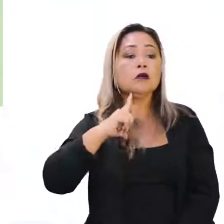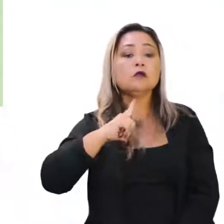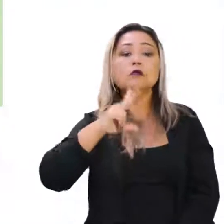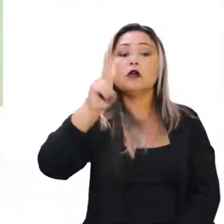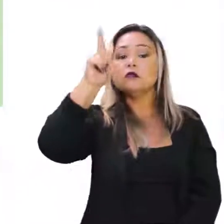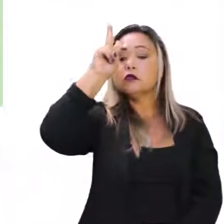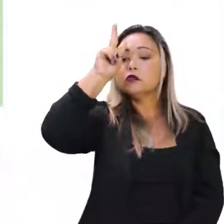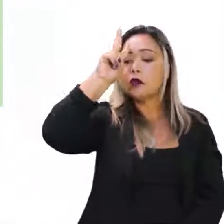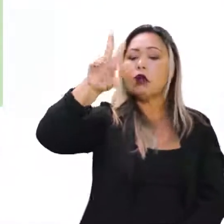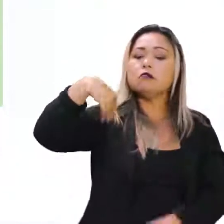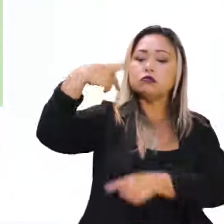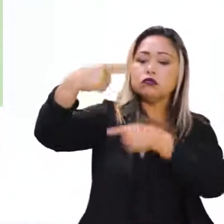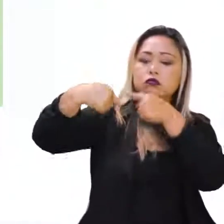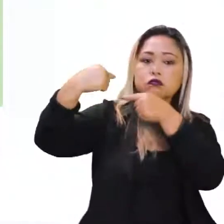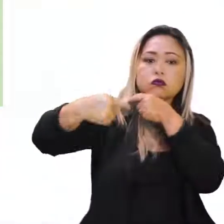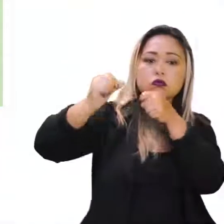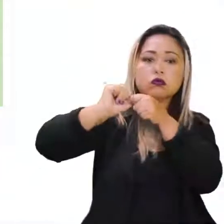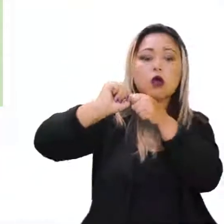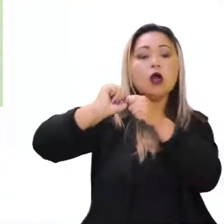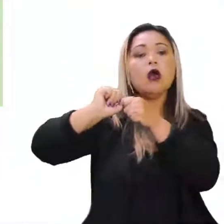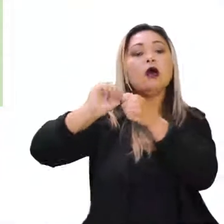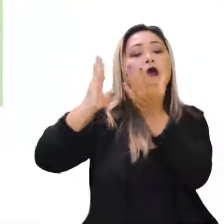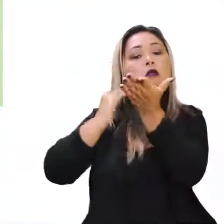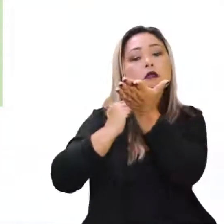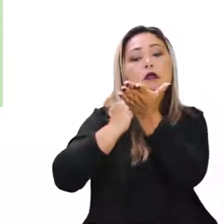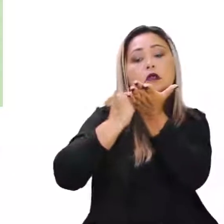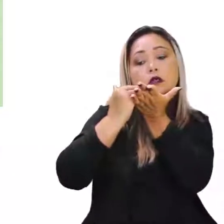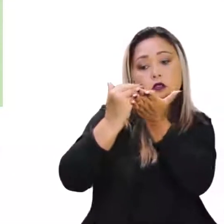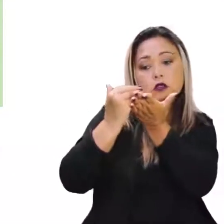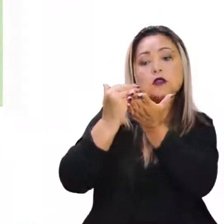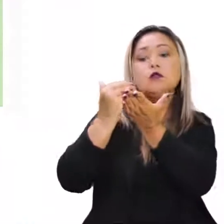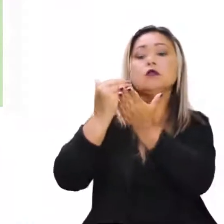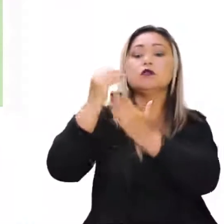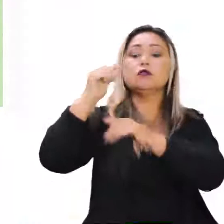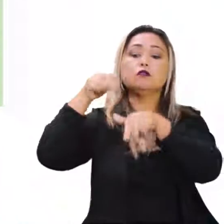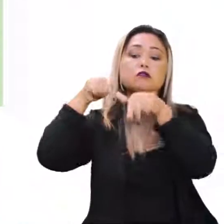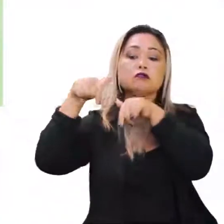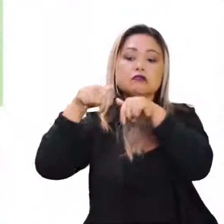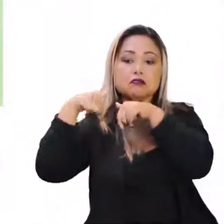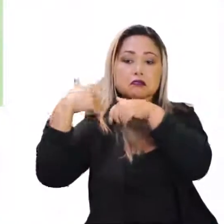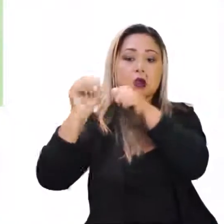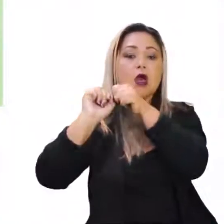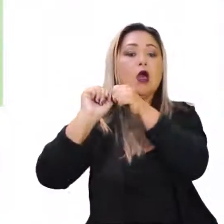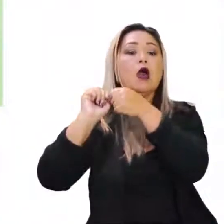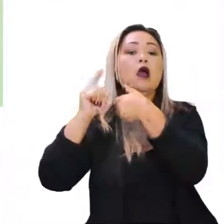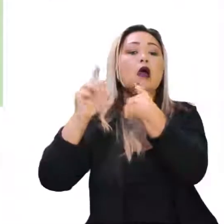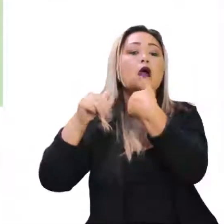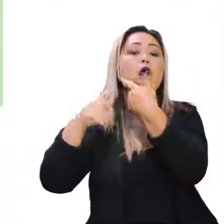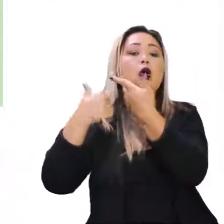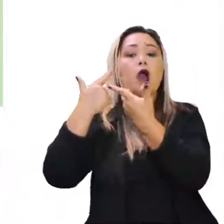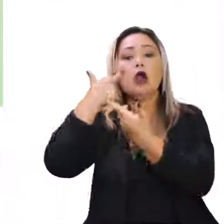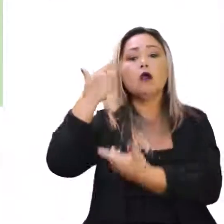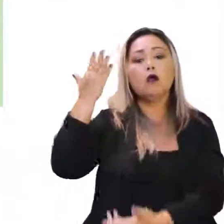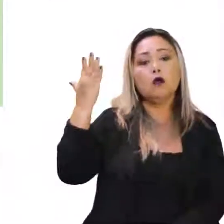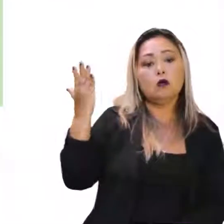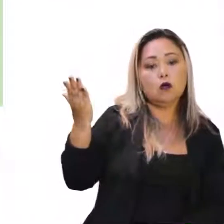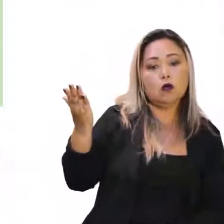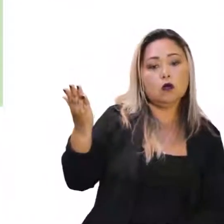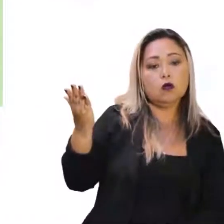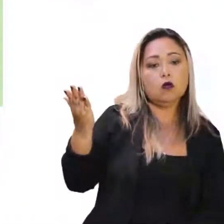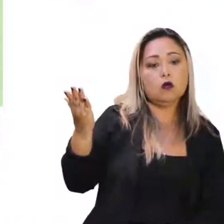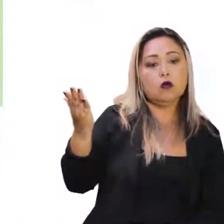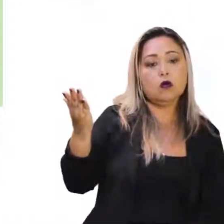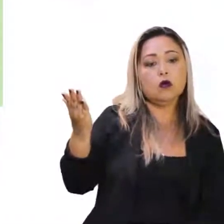O massacre aí de Quions, 1824, a Grécia sobre as ruínas de